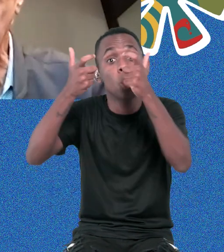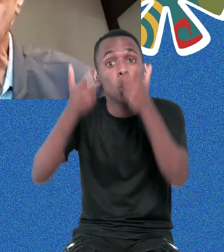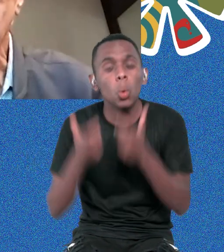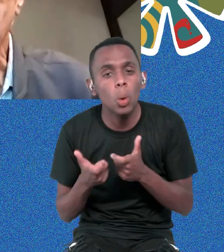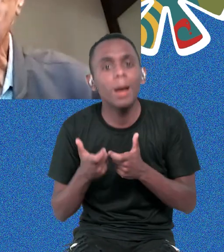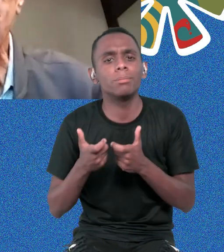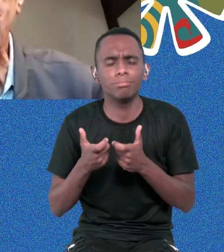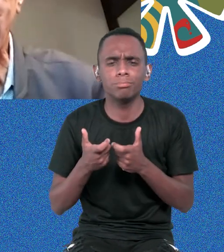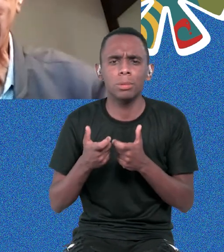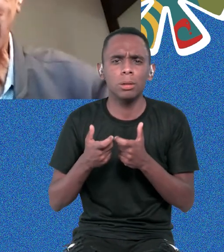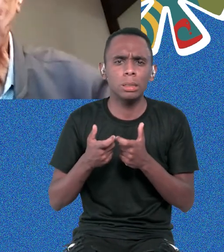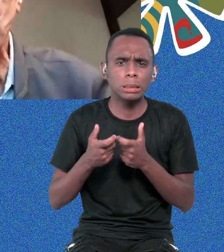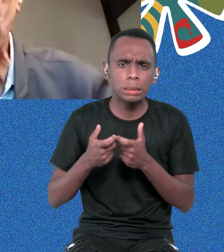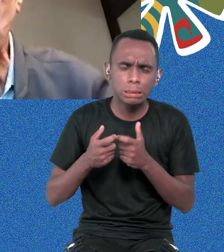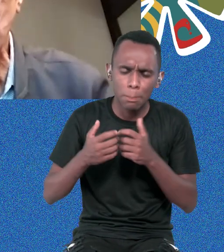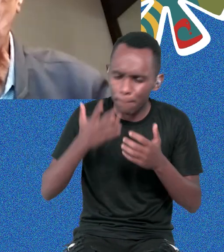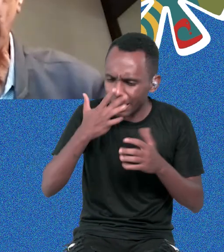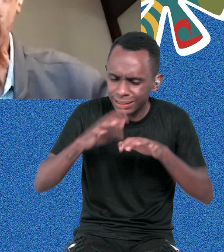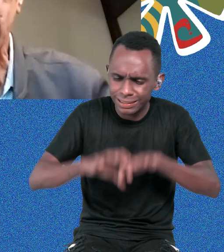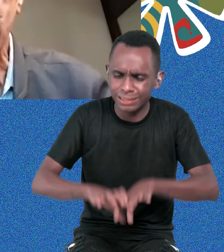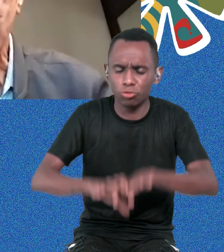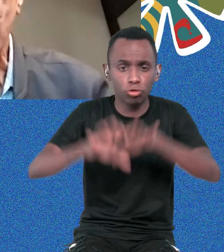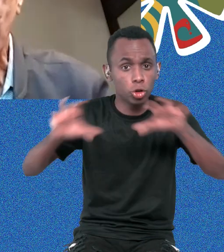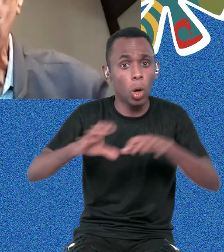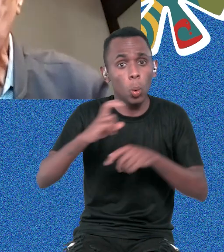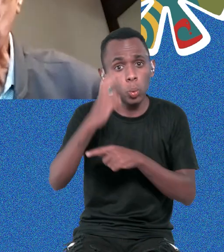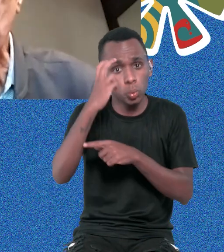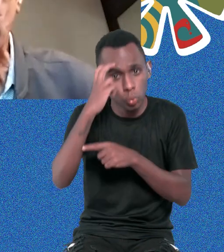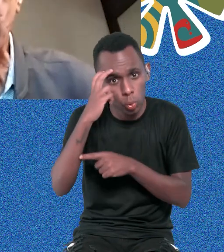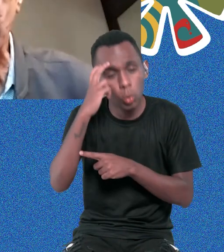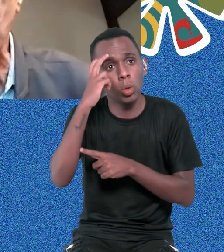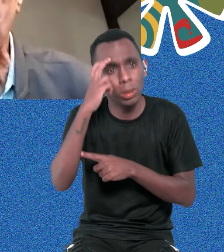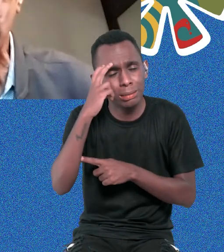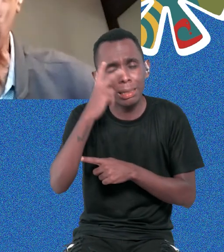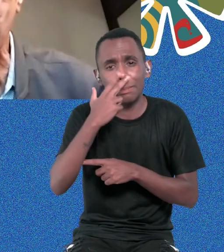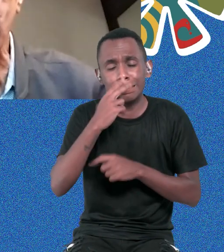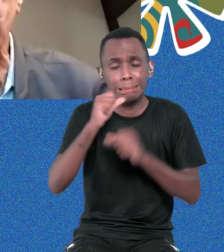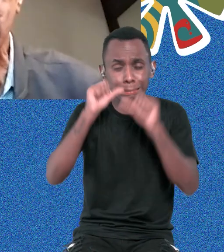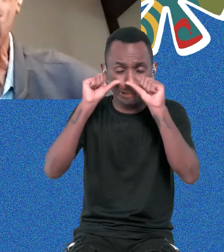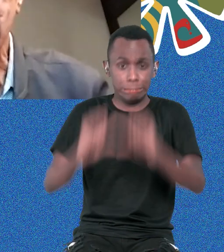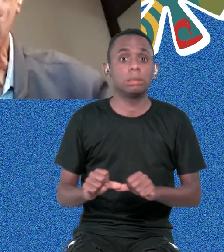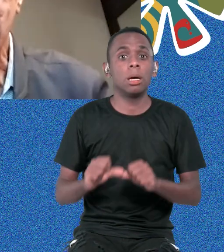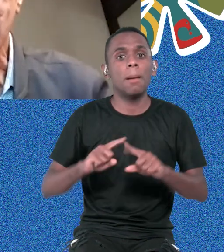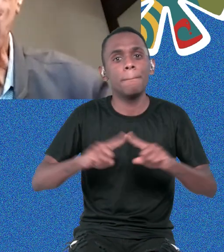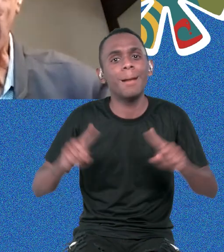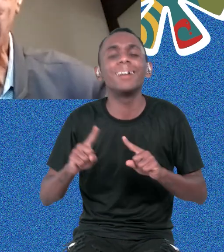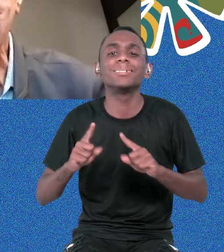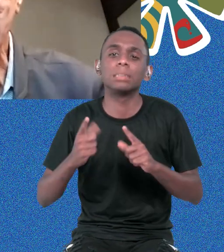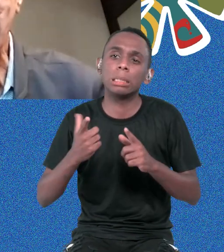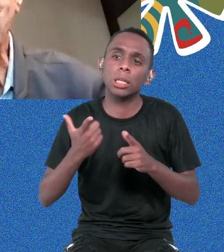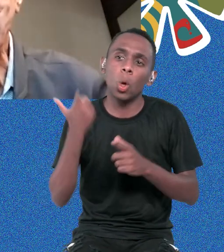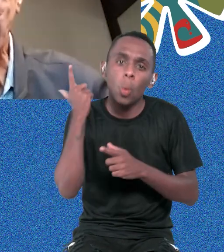de seu lugar, desenraizados de suas culturas, culturicídios terríveis,